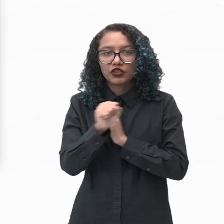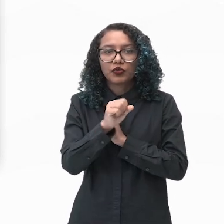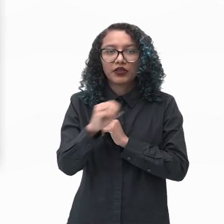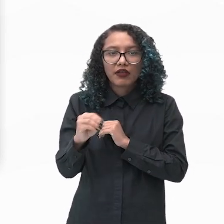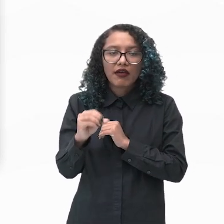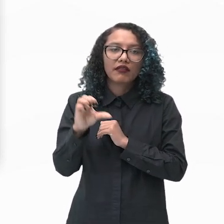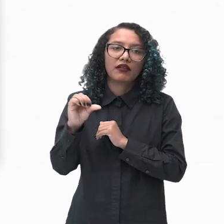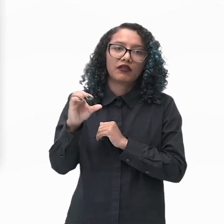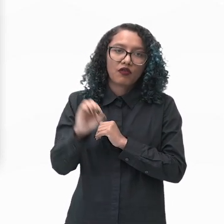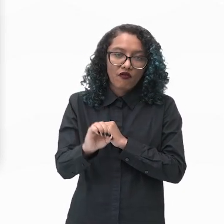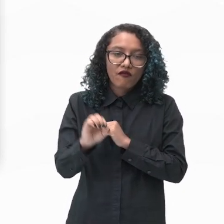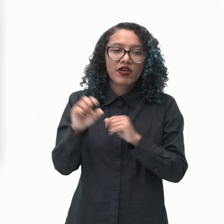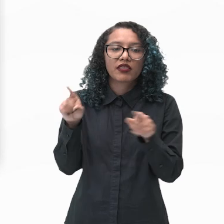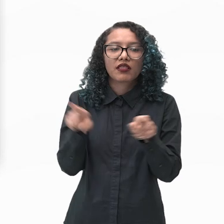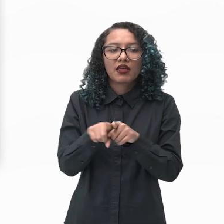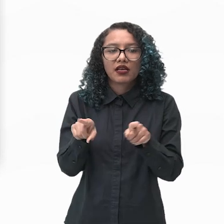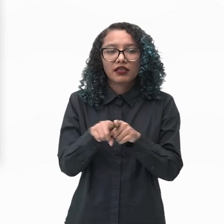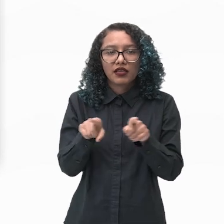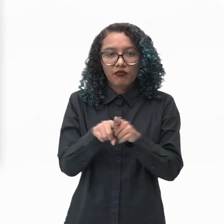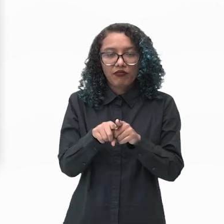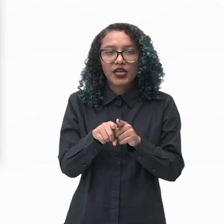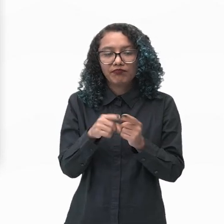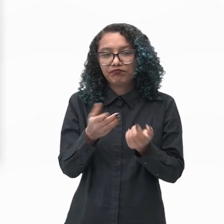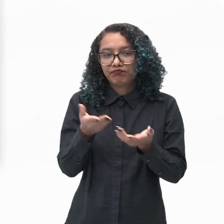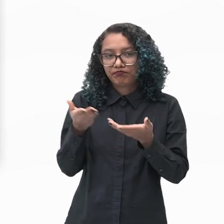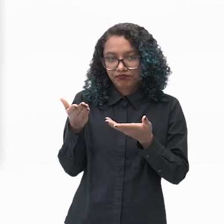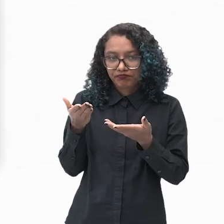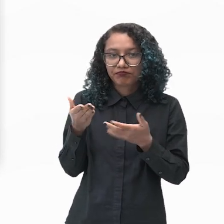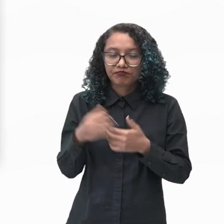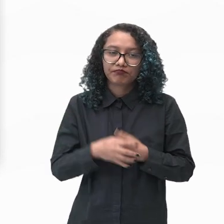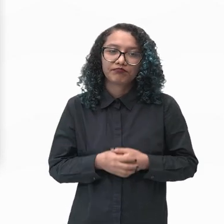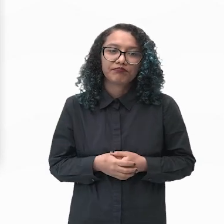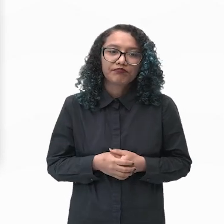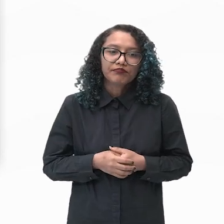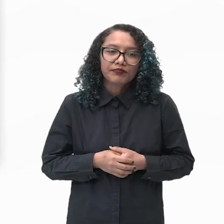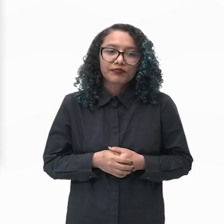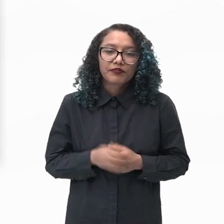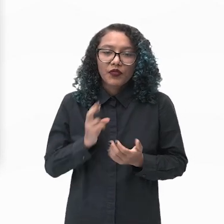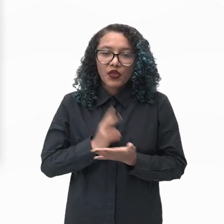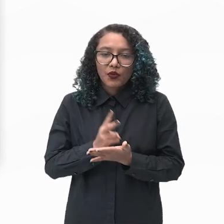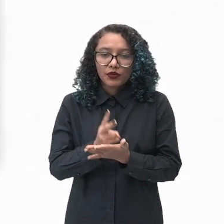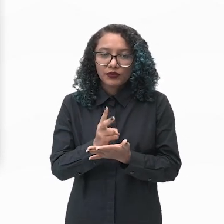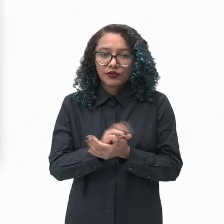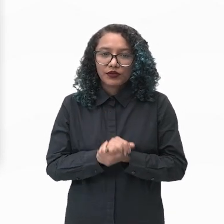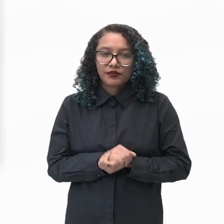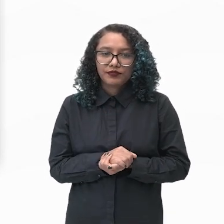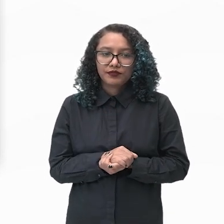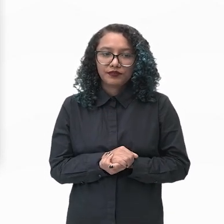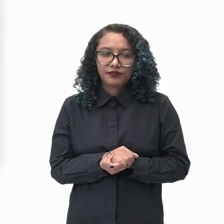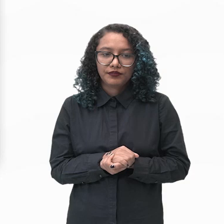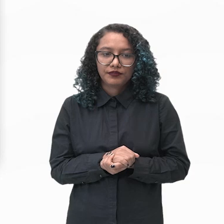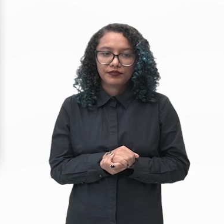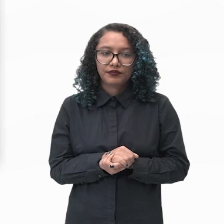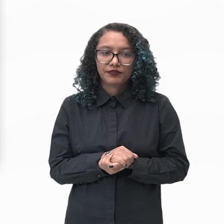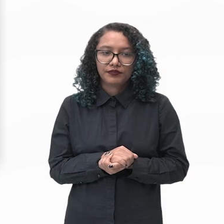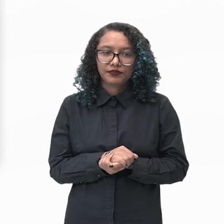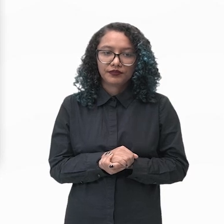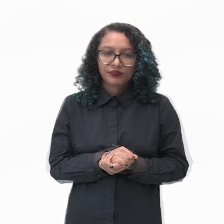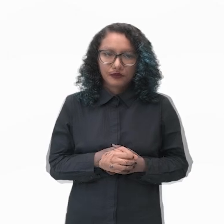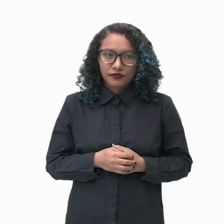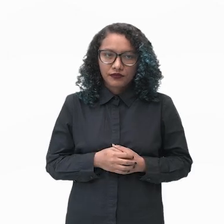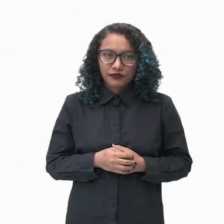80 e também a década de 90, tá certo? Dando continuidade, a gente vai ver agora